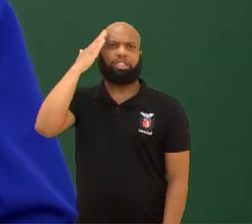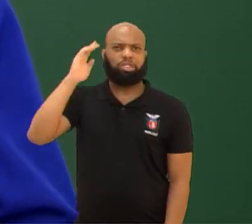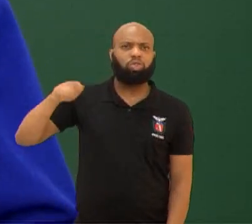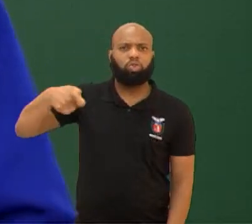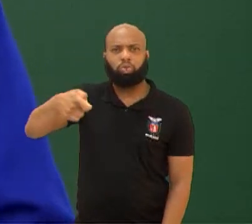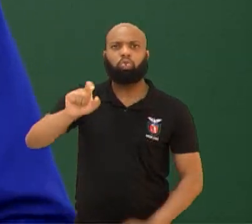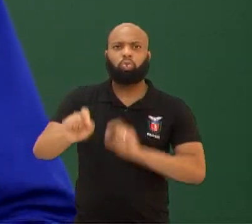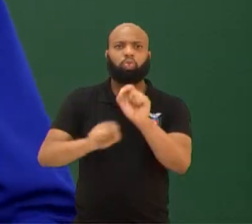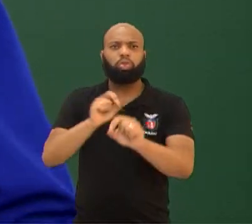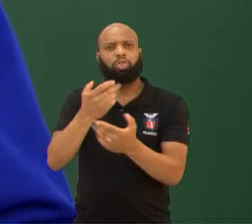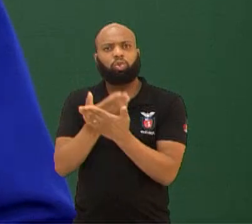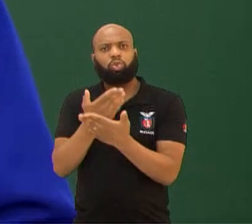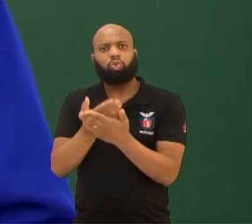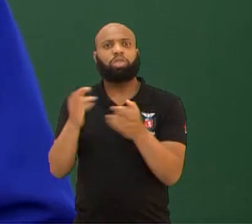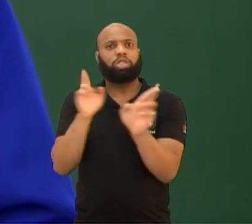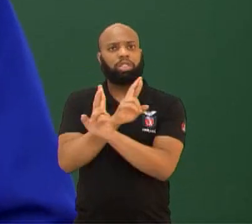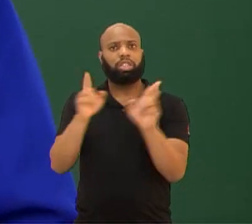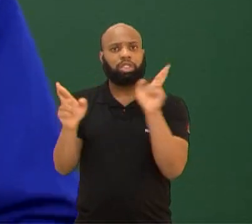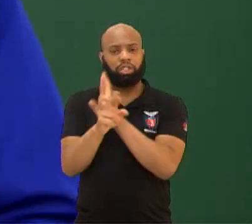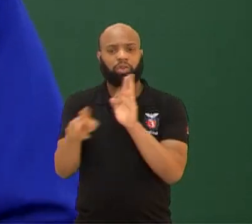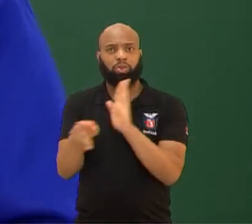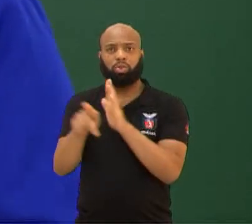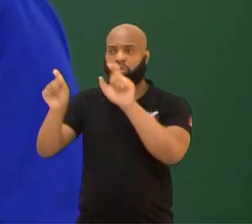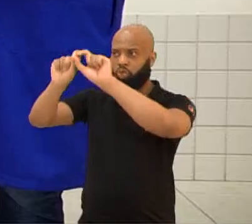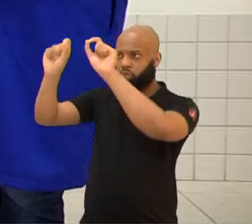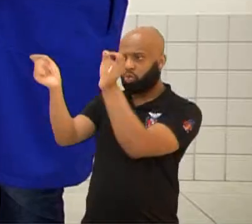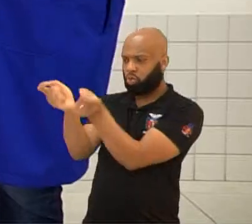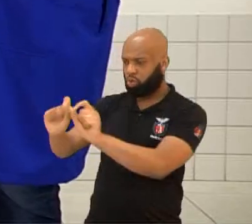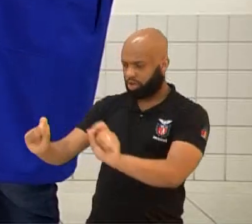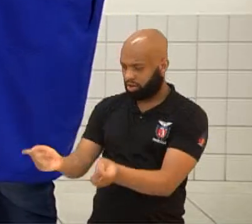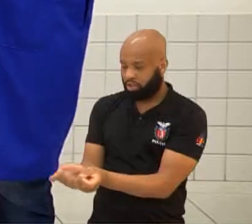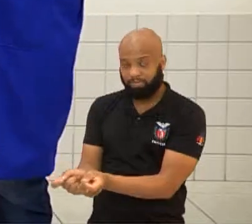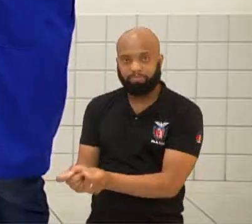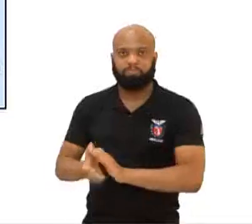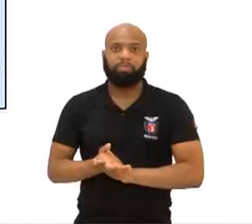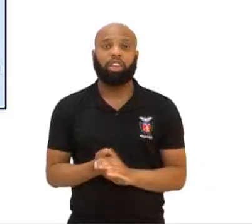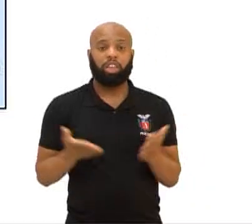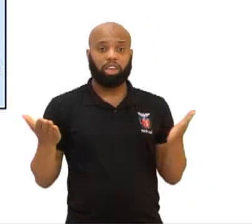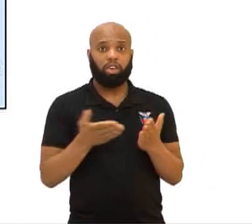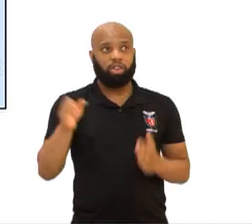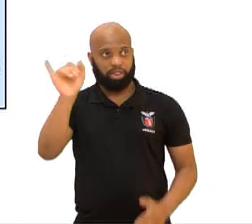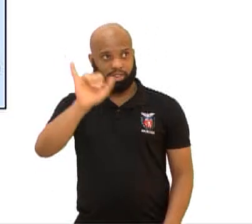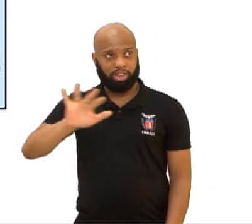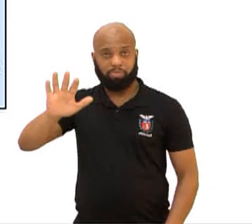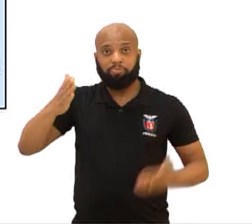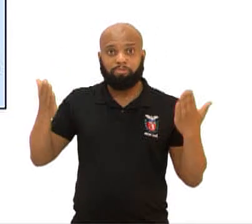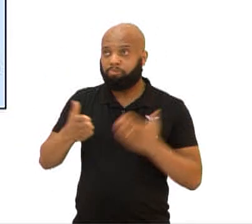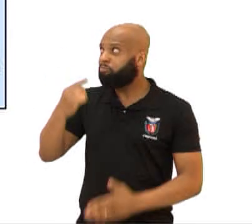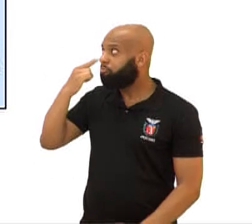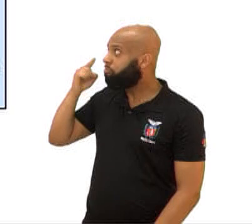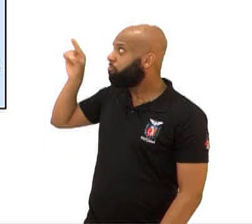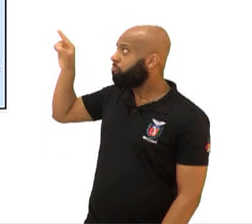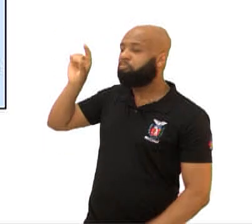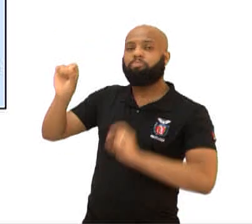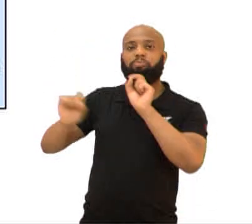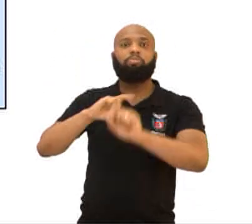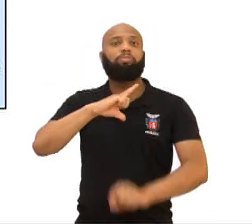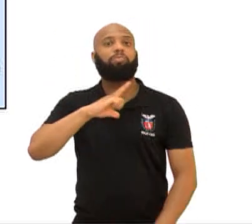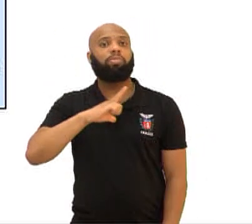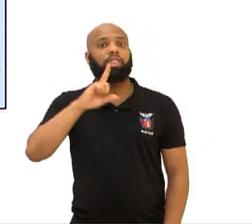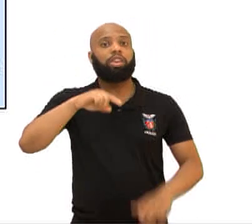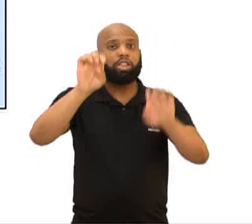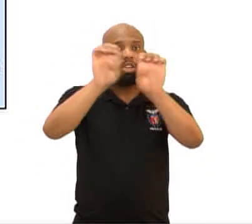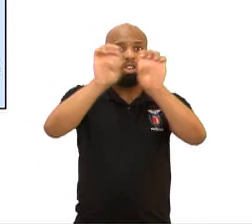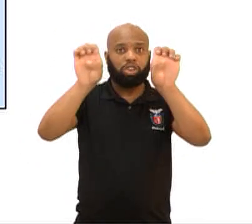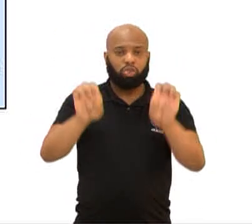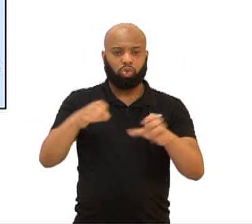pouquinho que a gente trabalha sempre com a relação entre os organismos. Vamos lá? Então, nossa primeira imagem que nós vamos observar aqui, nós estamos mostrando uma